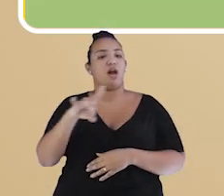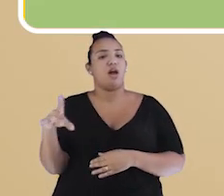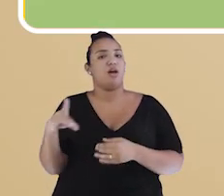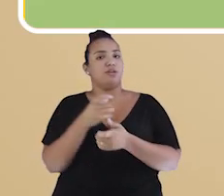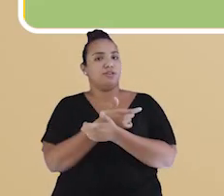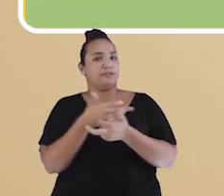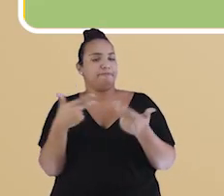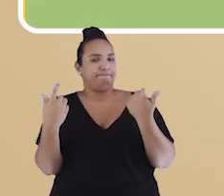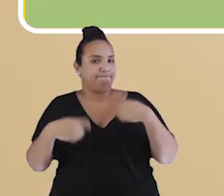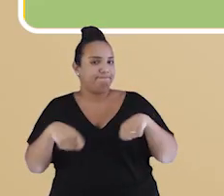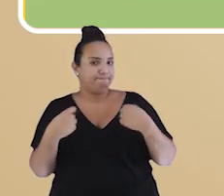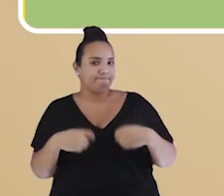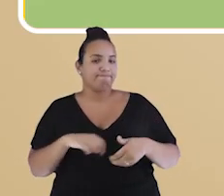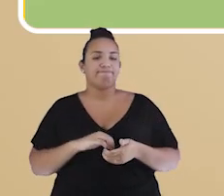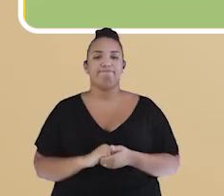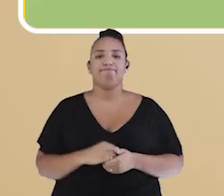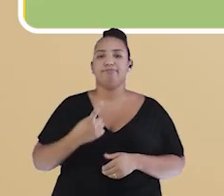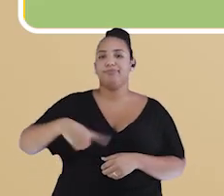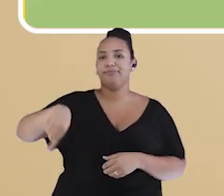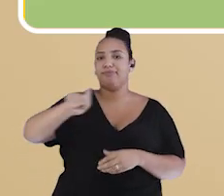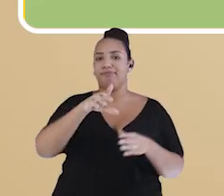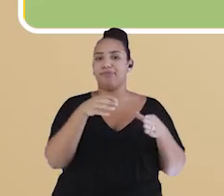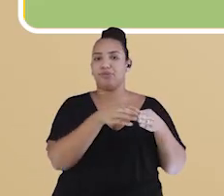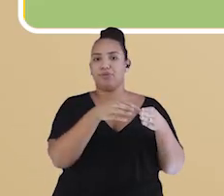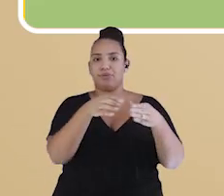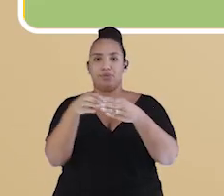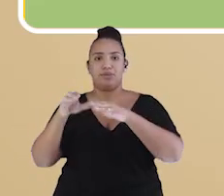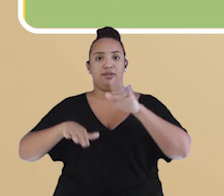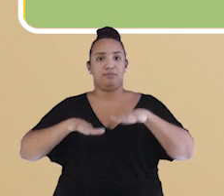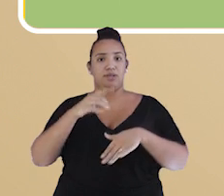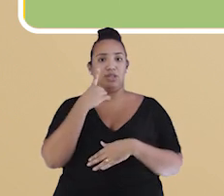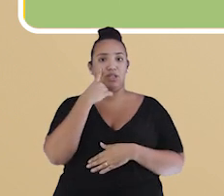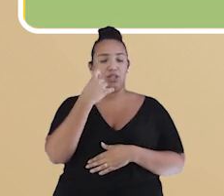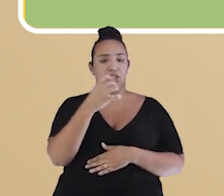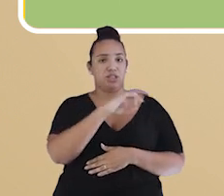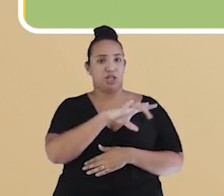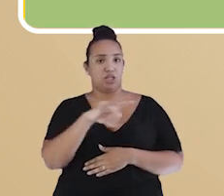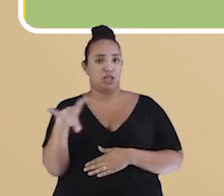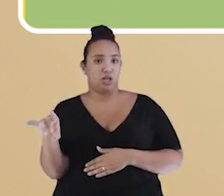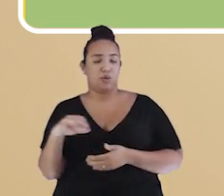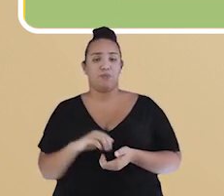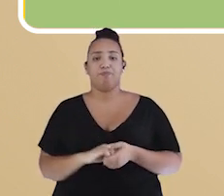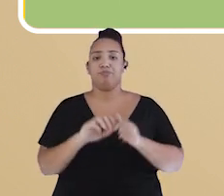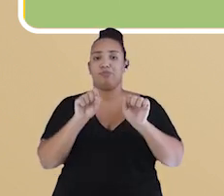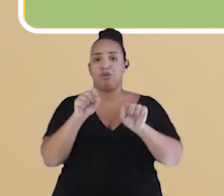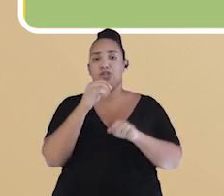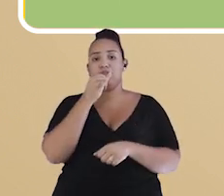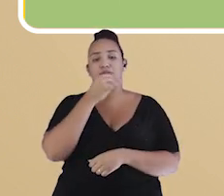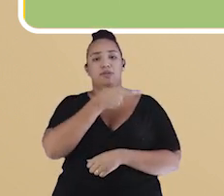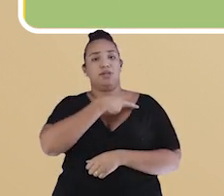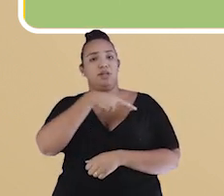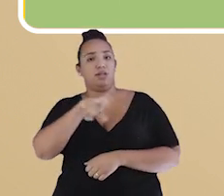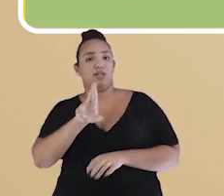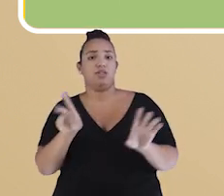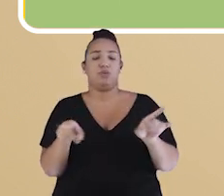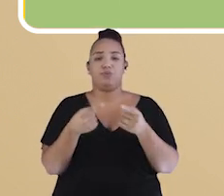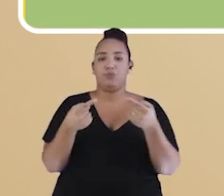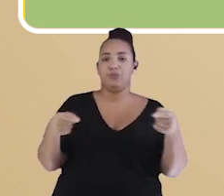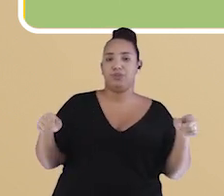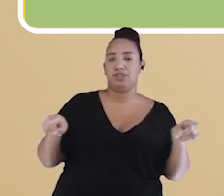de acordo com nossas necessidades. Nos agrupamos de acordo com nossos interesses, que podem